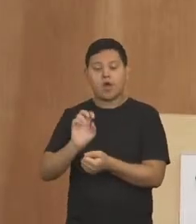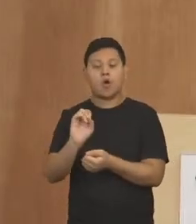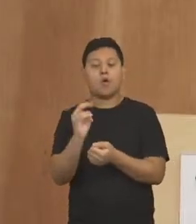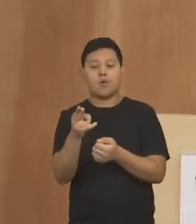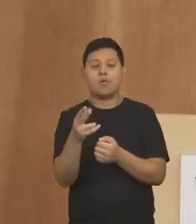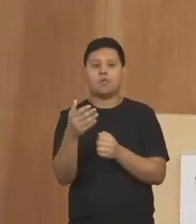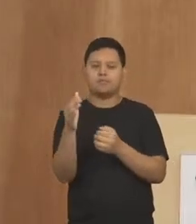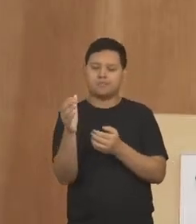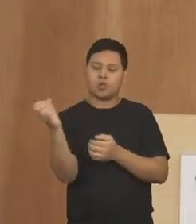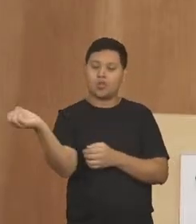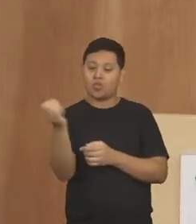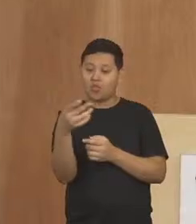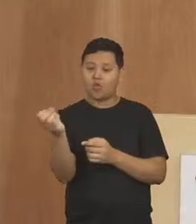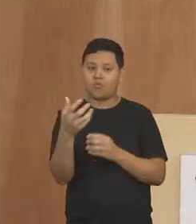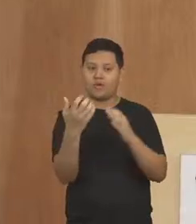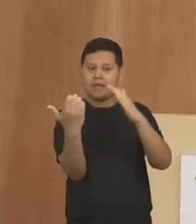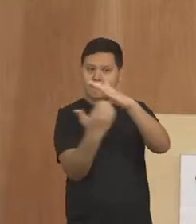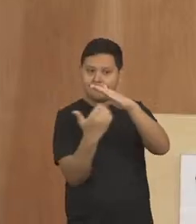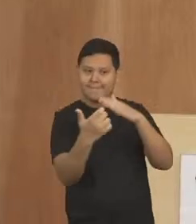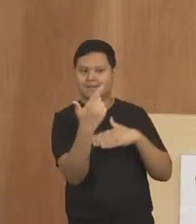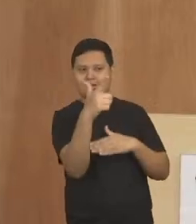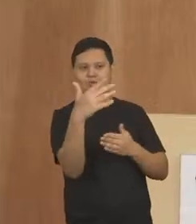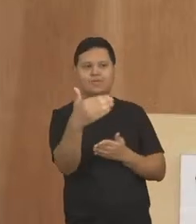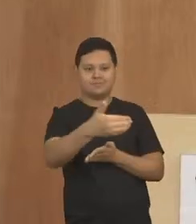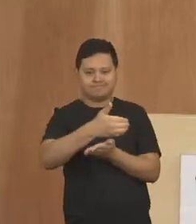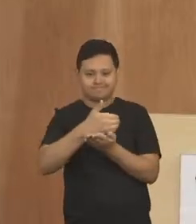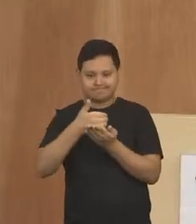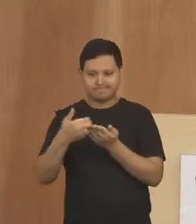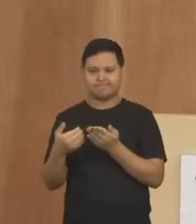nova captação de uma outra empresa, ou da mesma